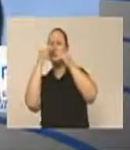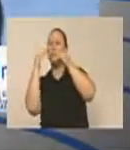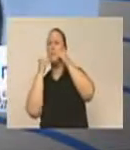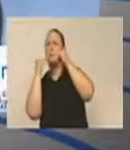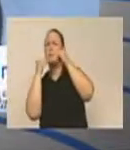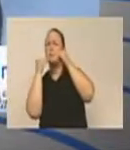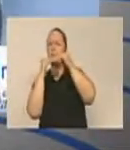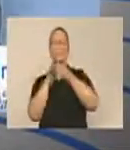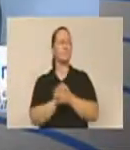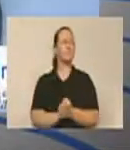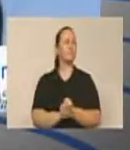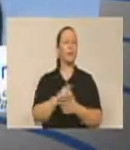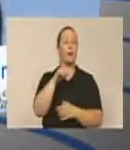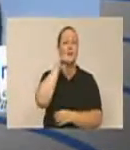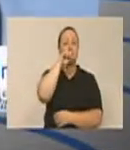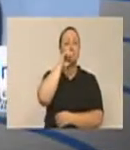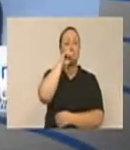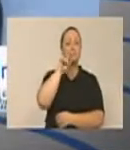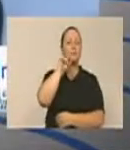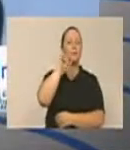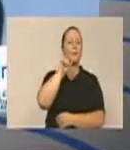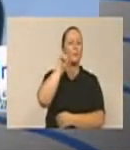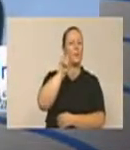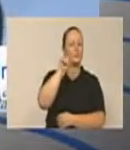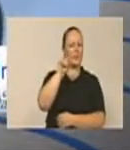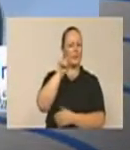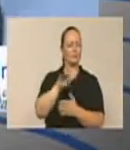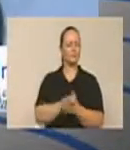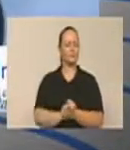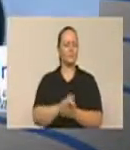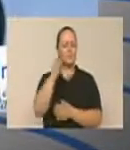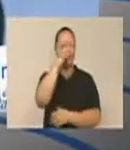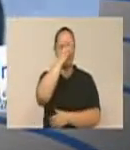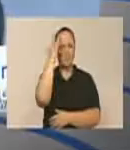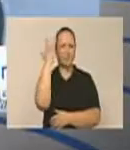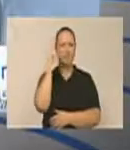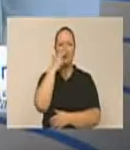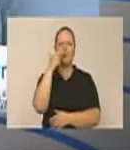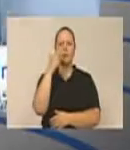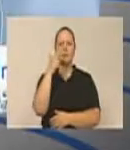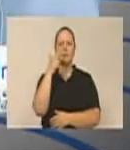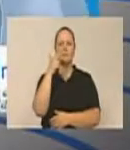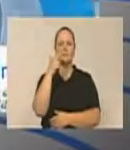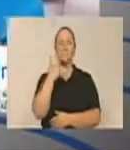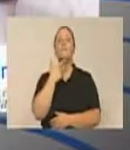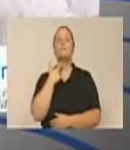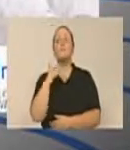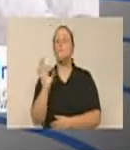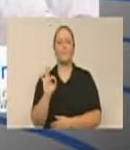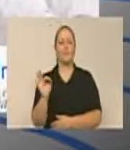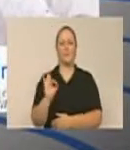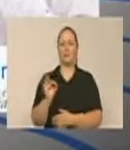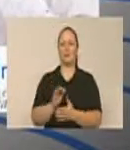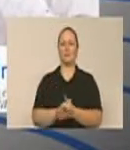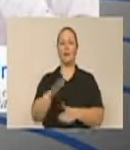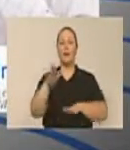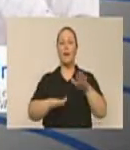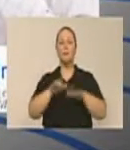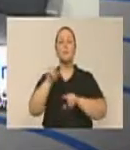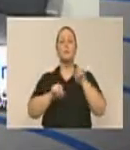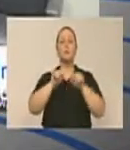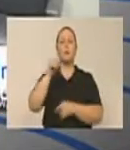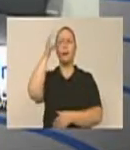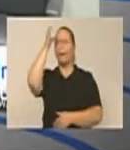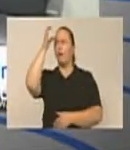A descarga faz com que o corpo realize movimentos musculares involuntários. Em alguns casos, pode causar a perda de